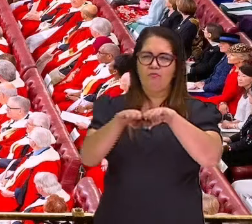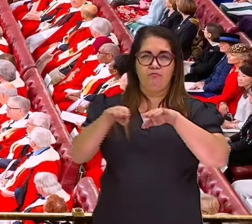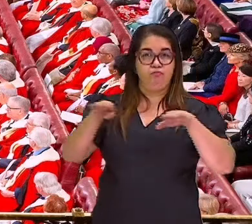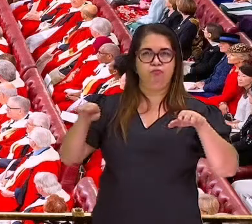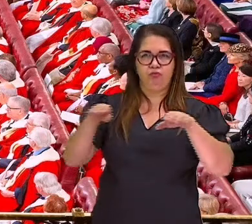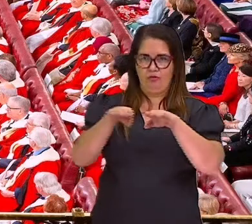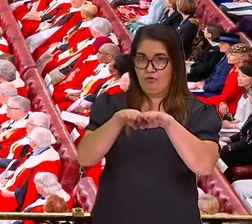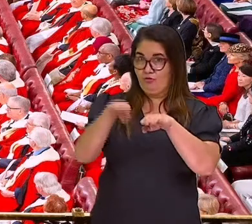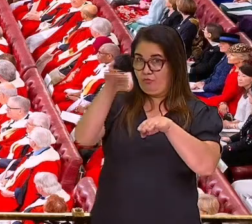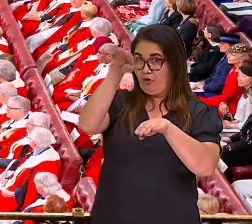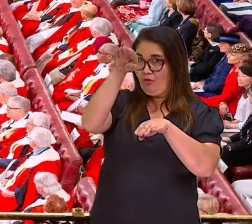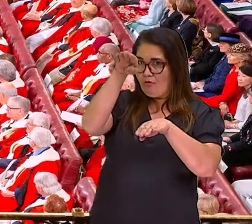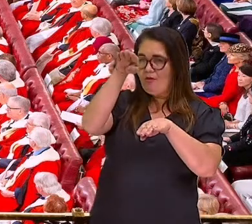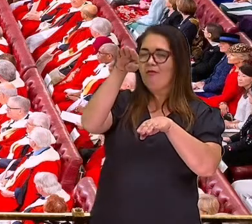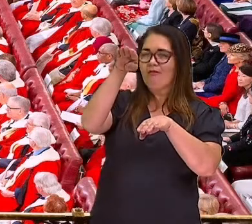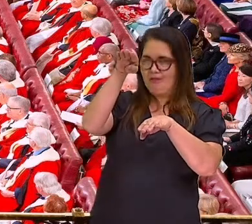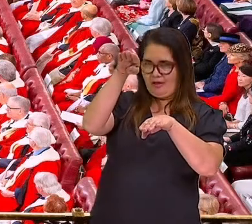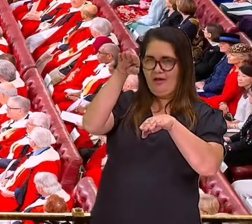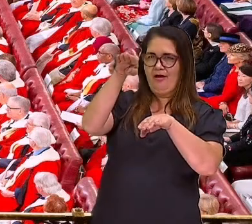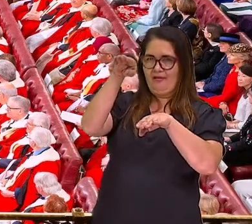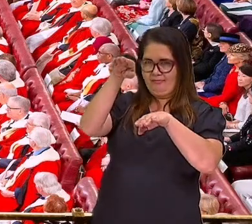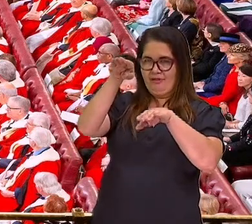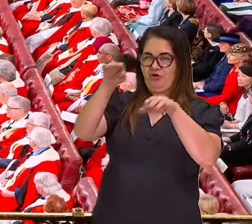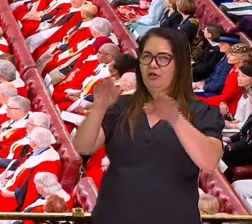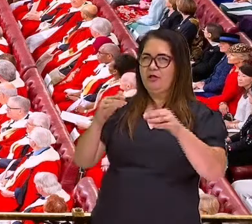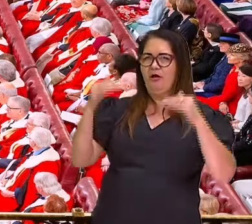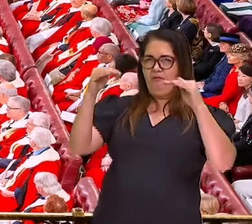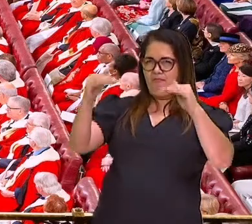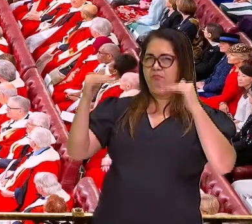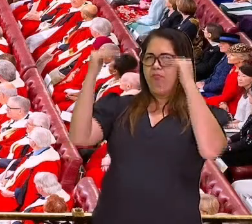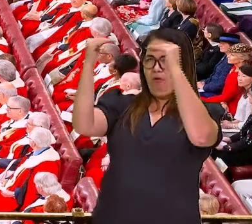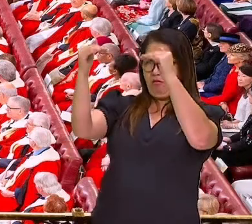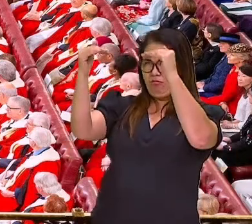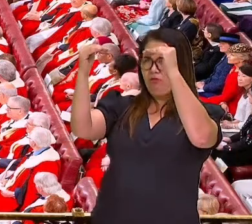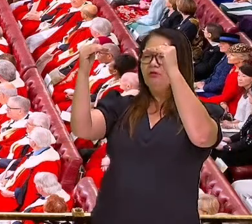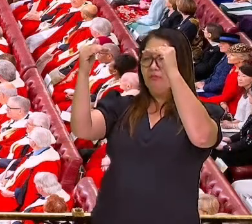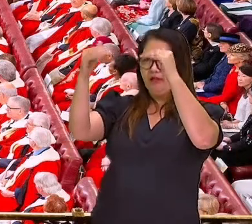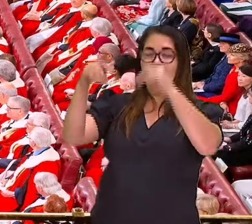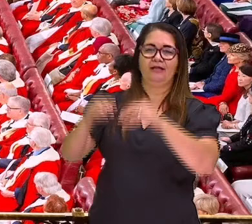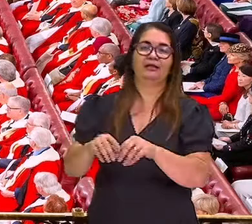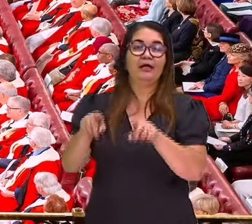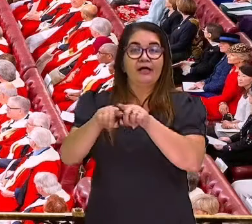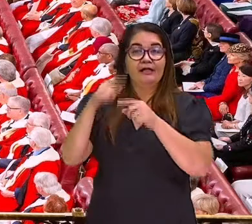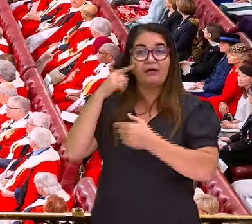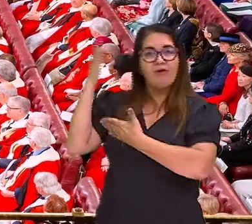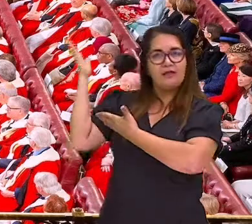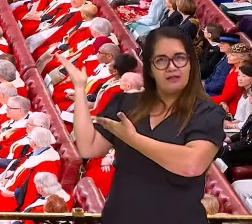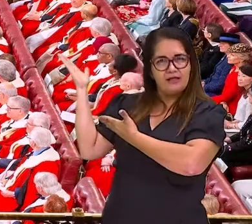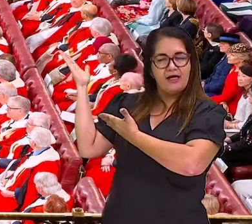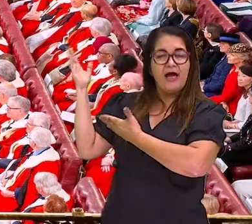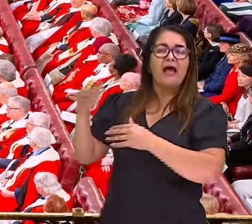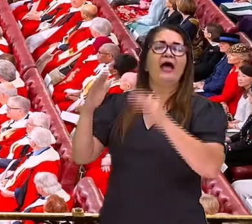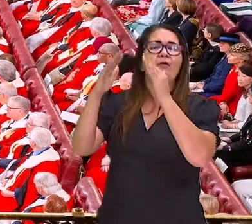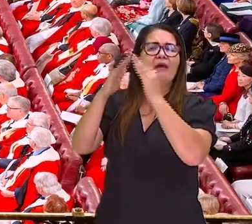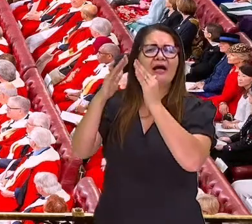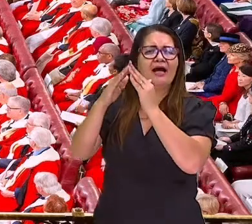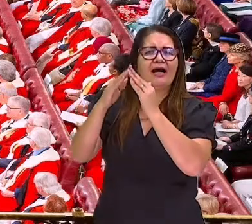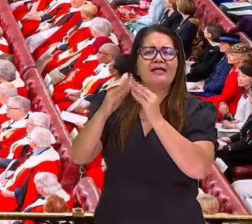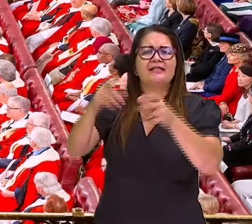uma Câmara Baixa. Assim, na maior parte das colônias, a Casa Legislativa também